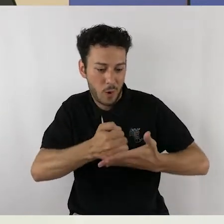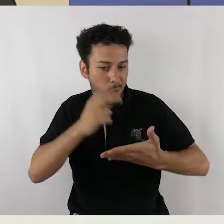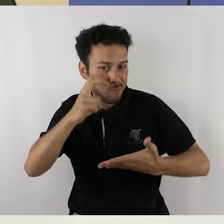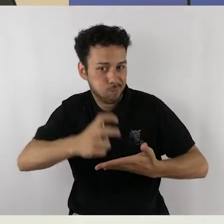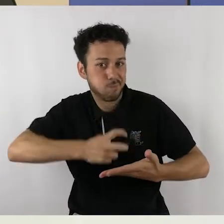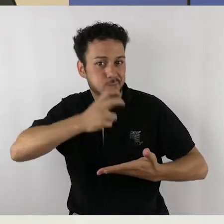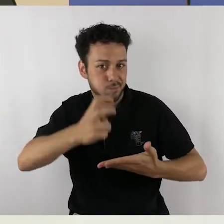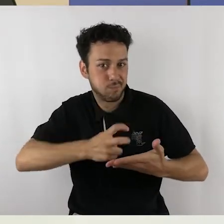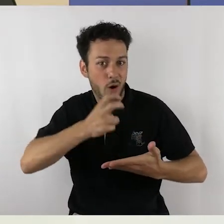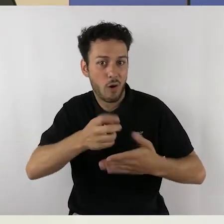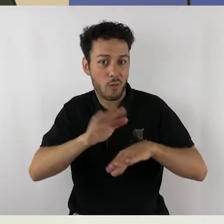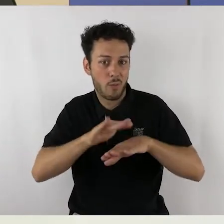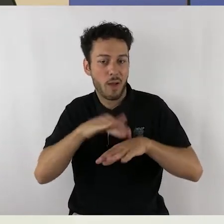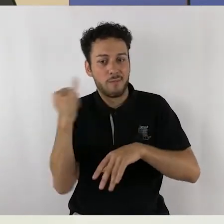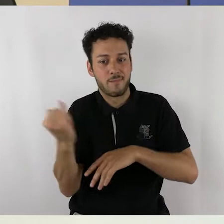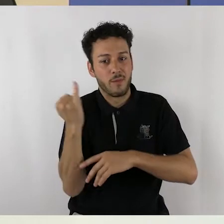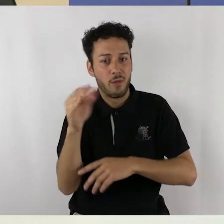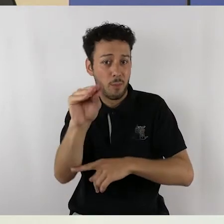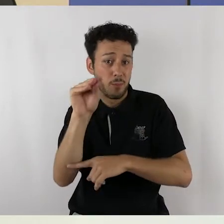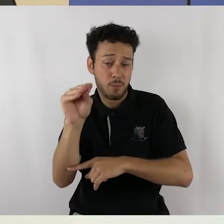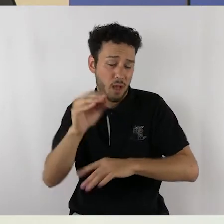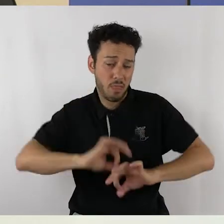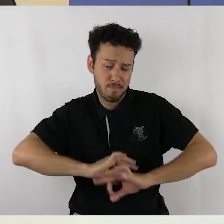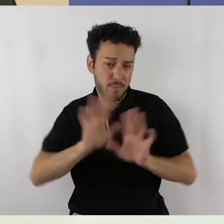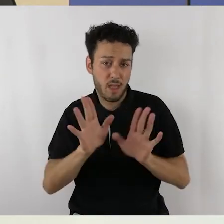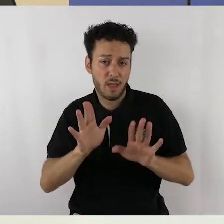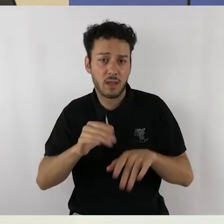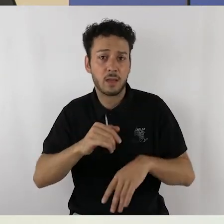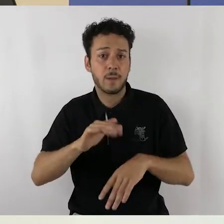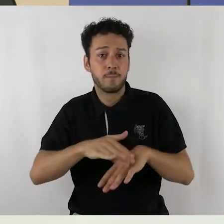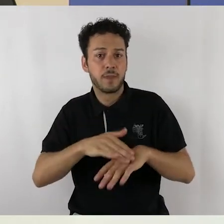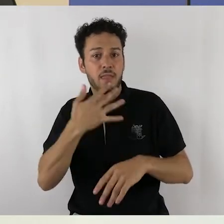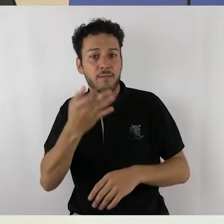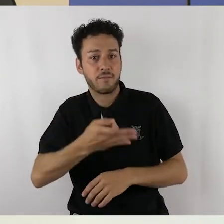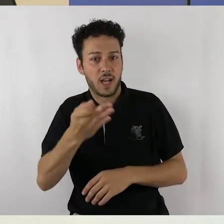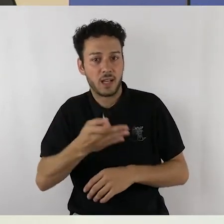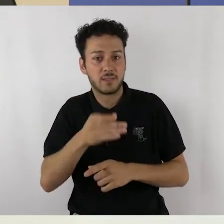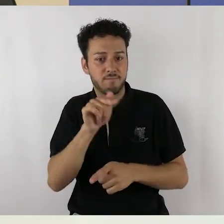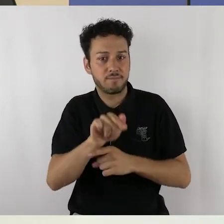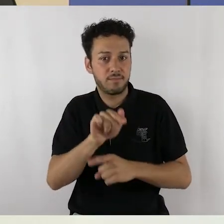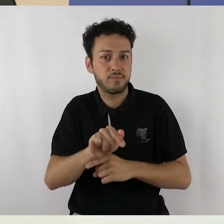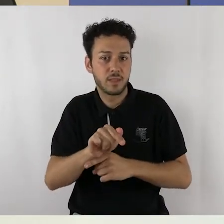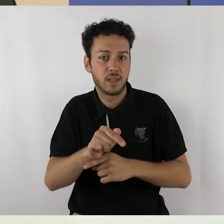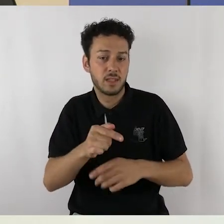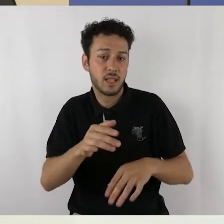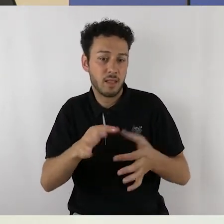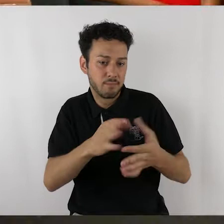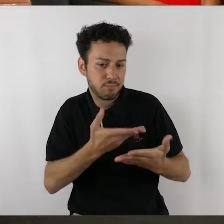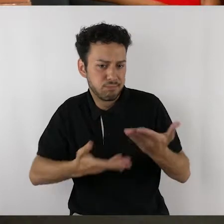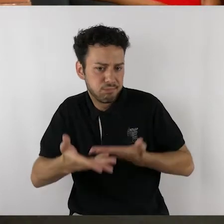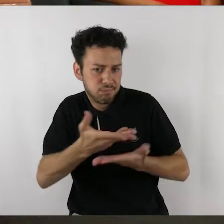apoio de um uma instituição financeira e que realmente portanto